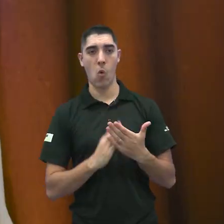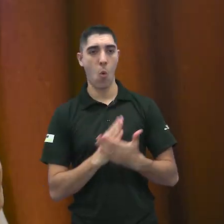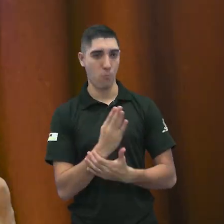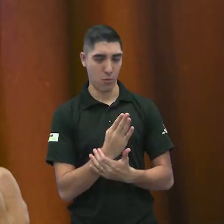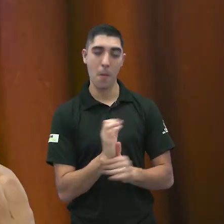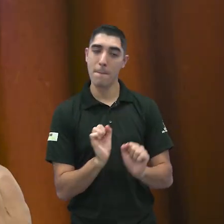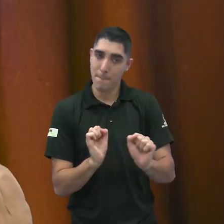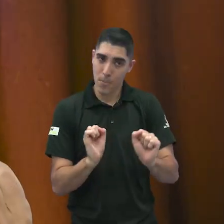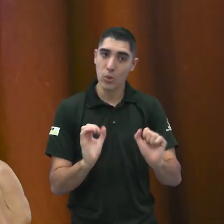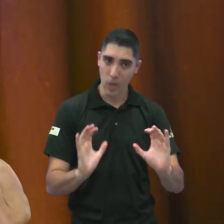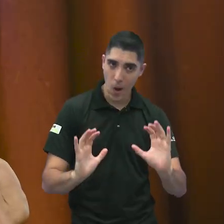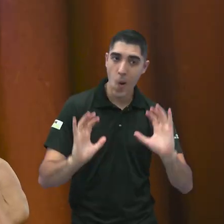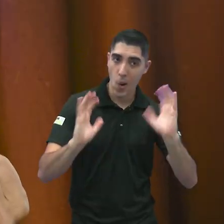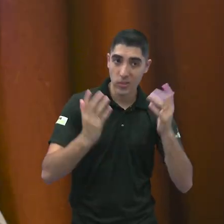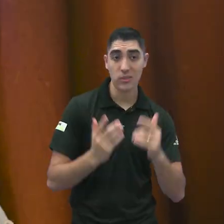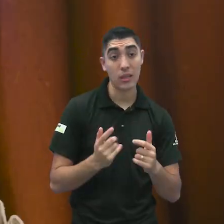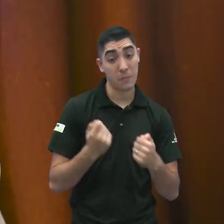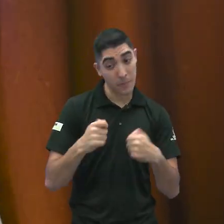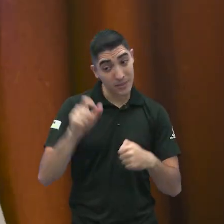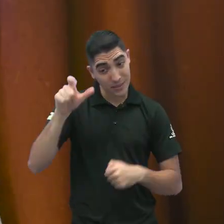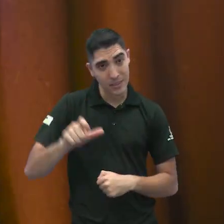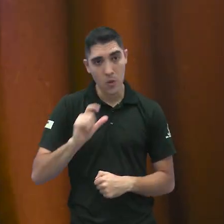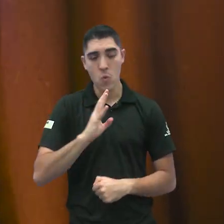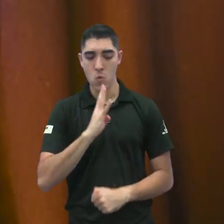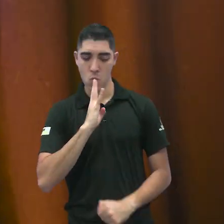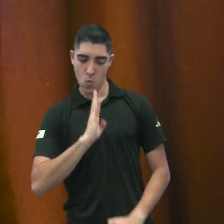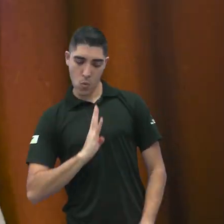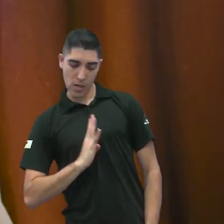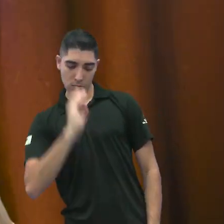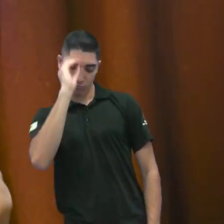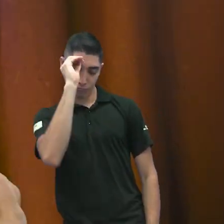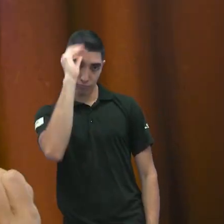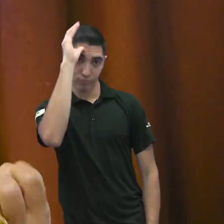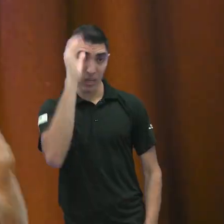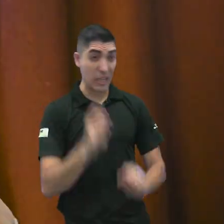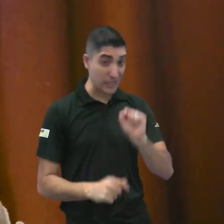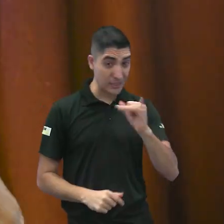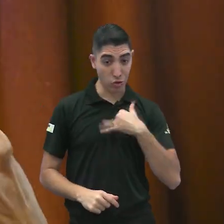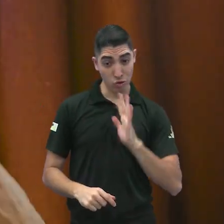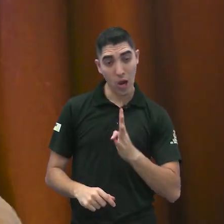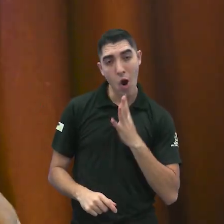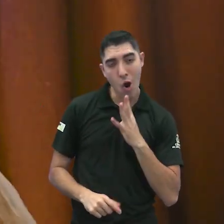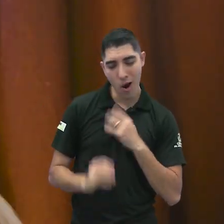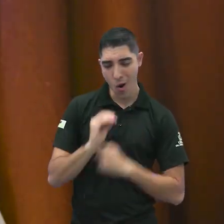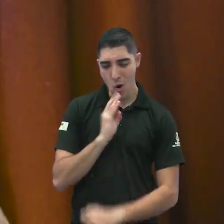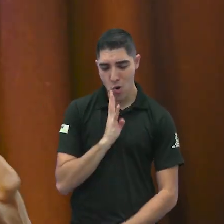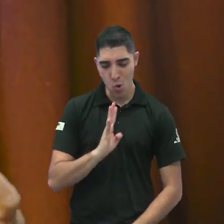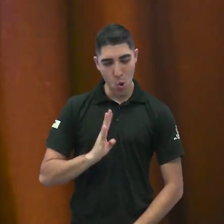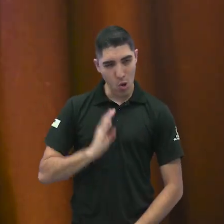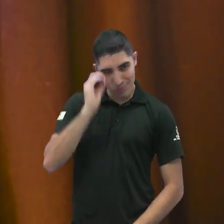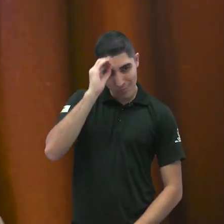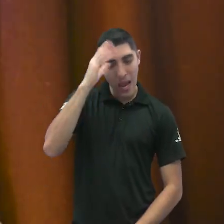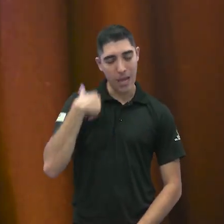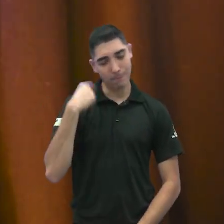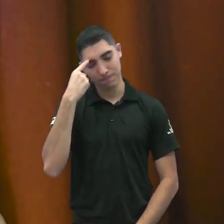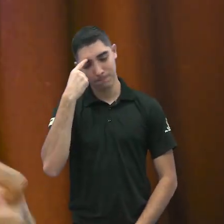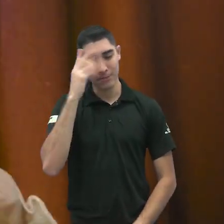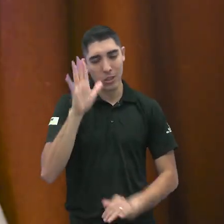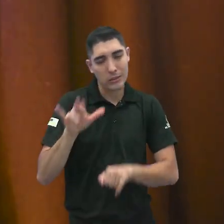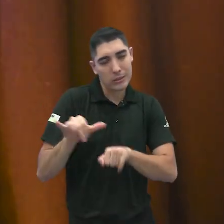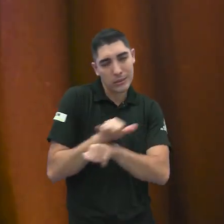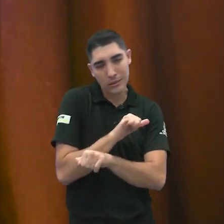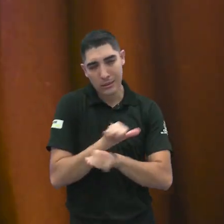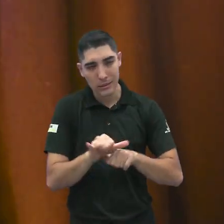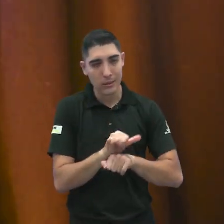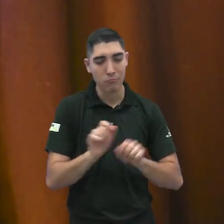desconforto. Pode gerar um desconforto aí nesse processo se não existe um autoconhecimento. Quando tem o autoconhecimento, você já sabe como conduzir melhor e como